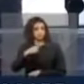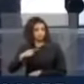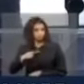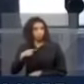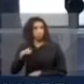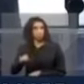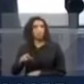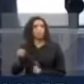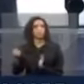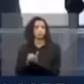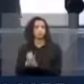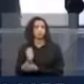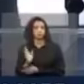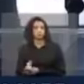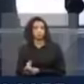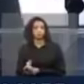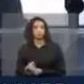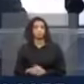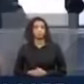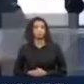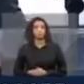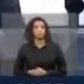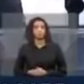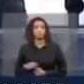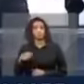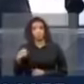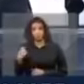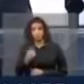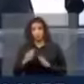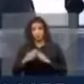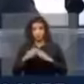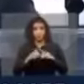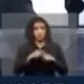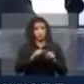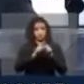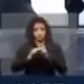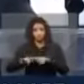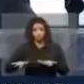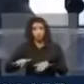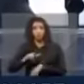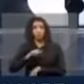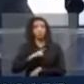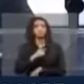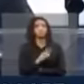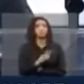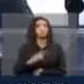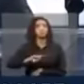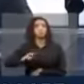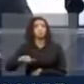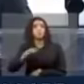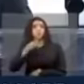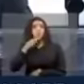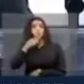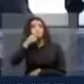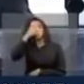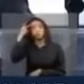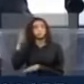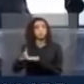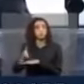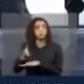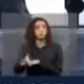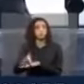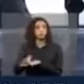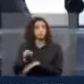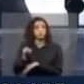consagrados e credenciados, e nossas igrejas comportam 22 milhões de brasileiros,